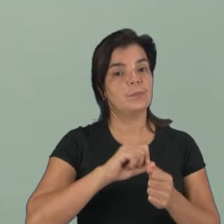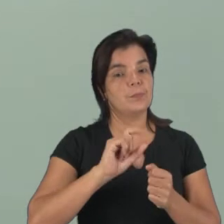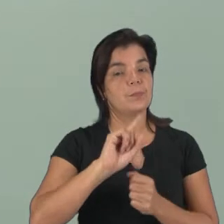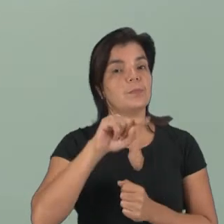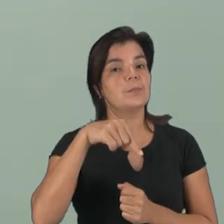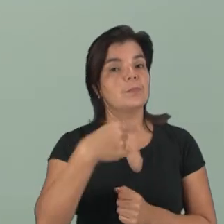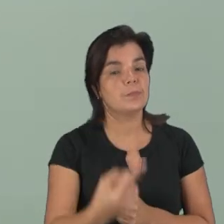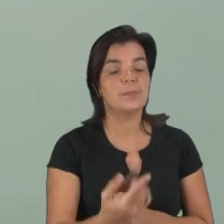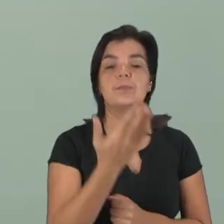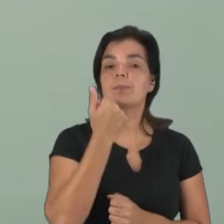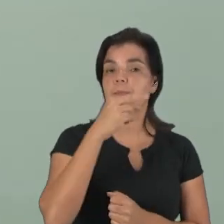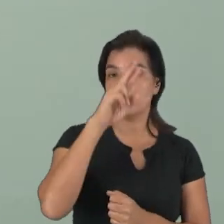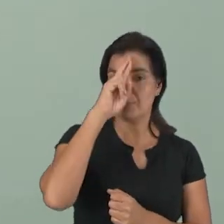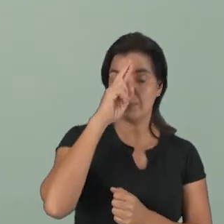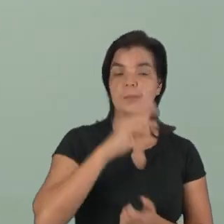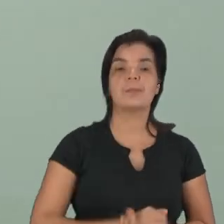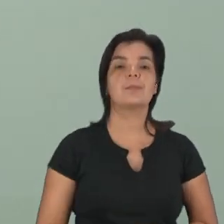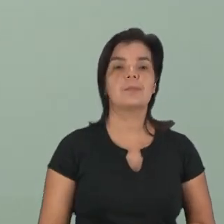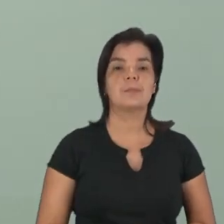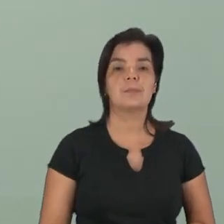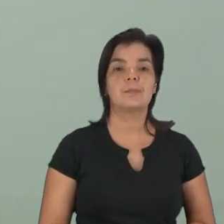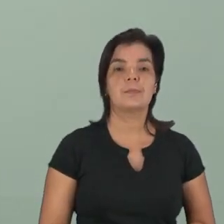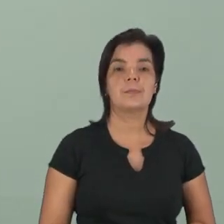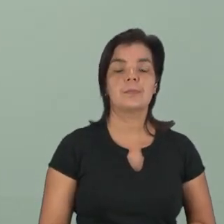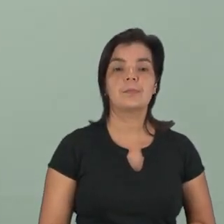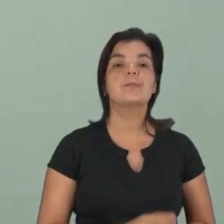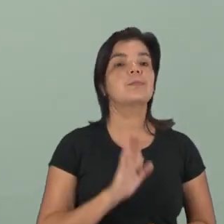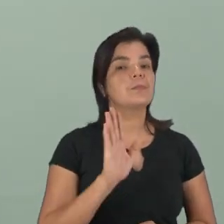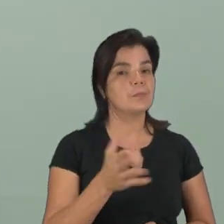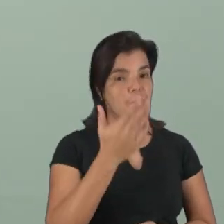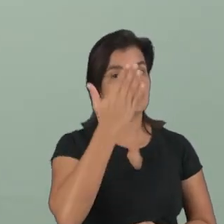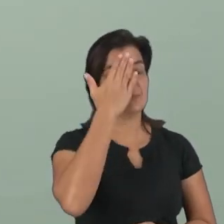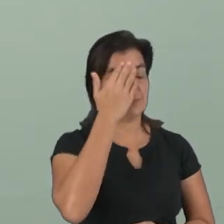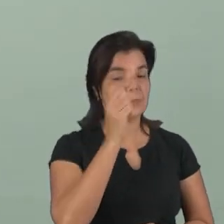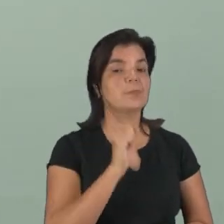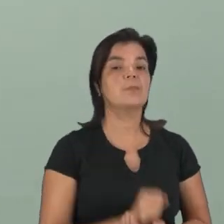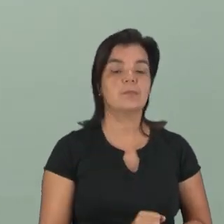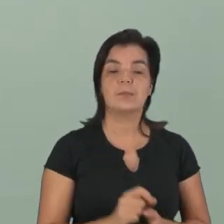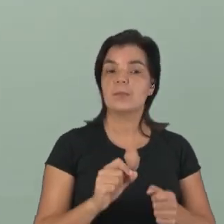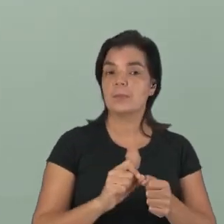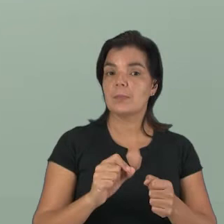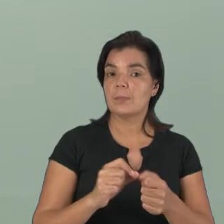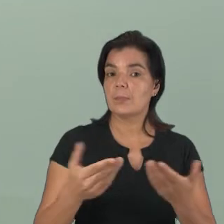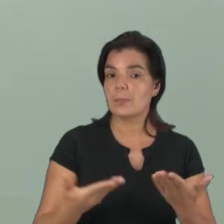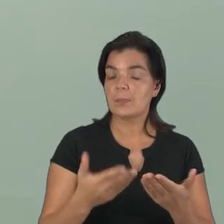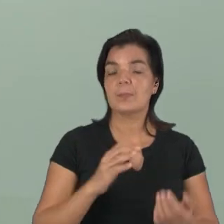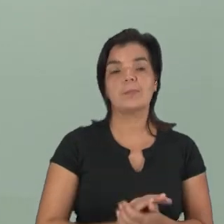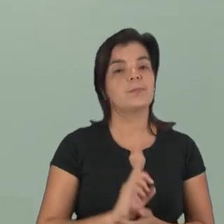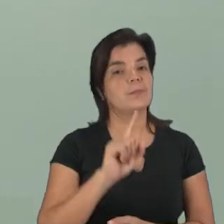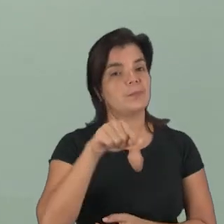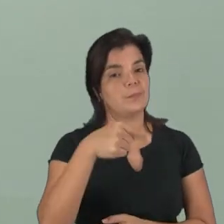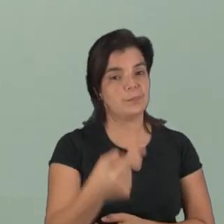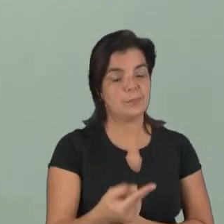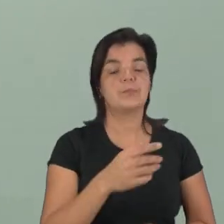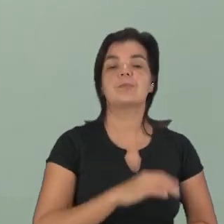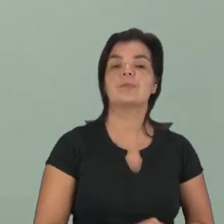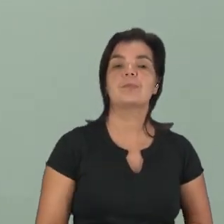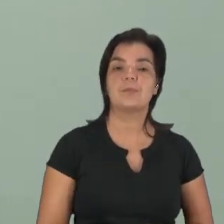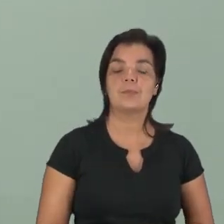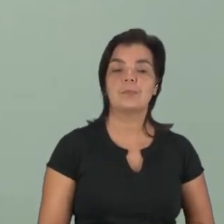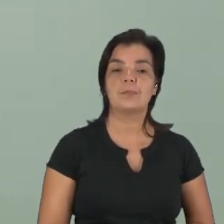João fez Depois do almoço nós já sabemos o que o João vai fazer depois